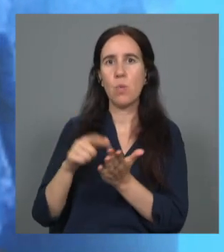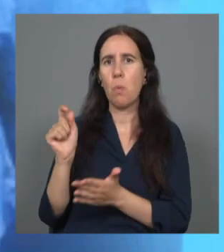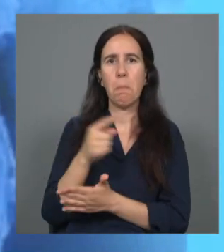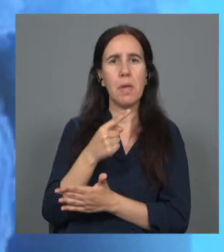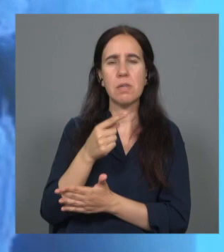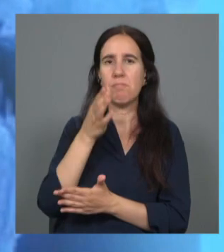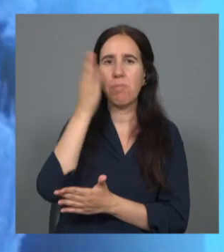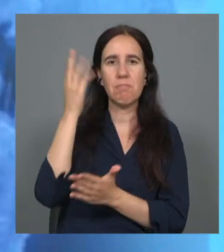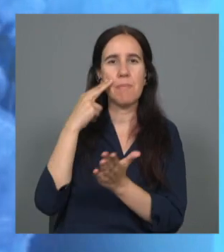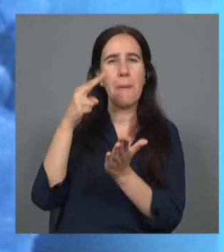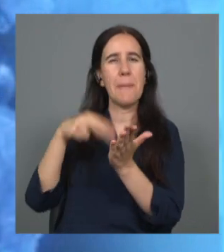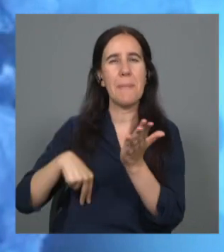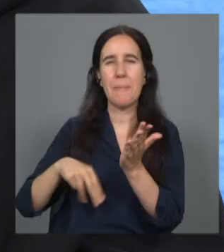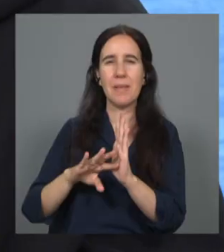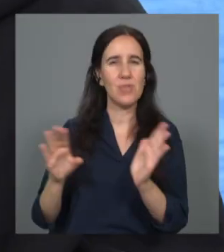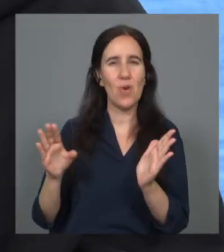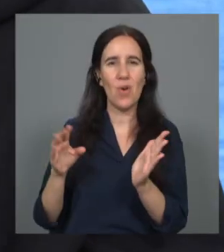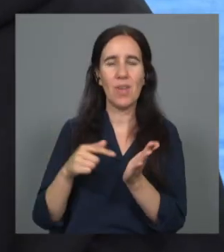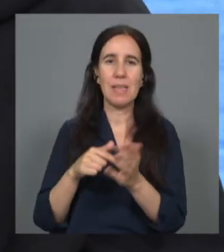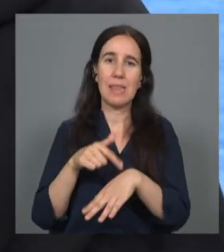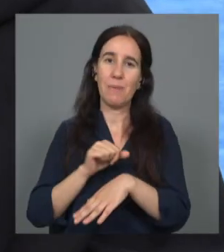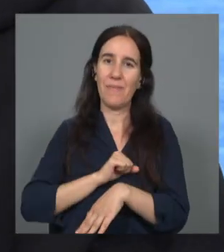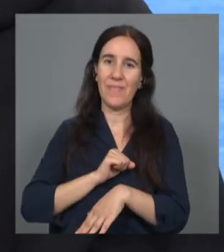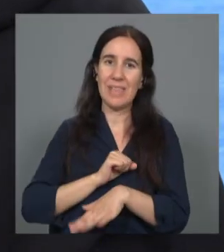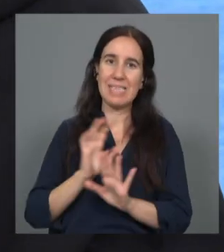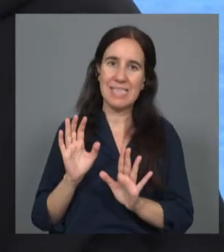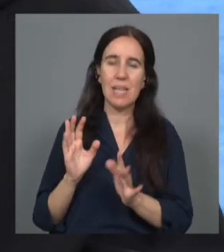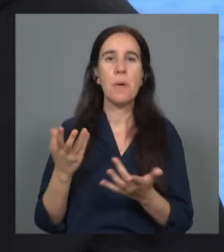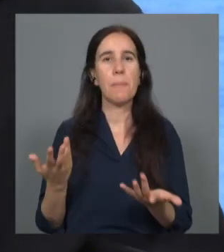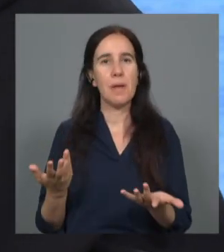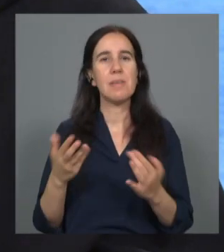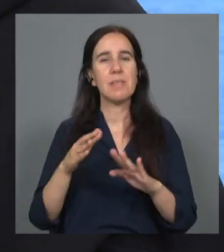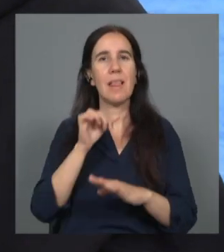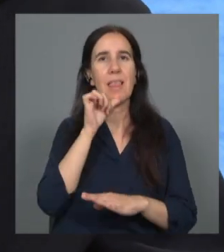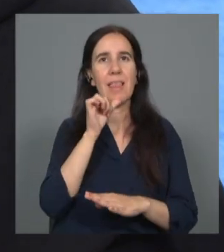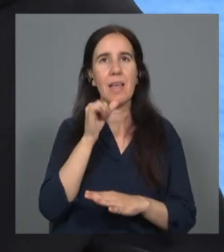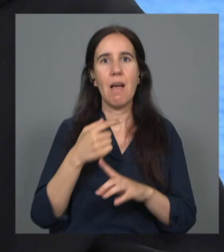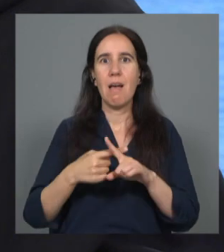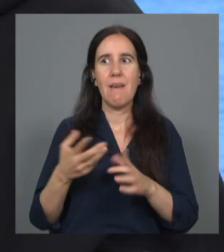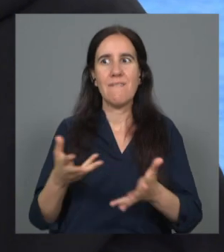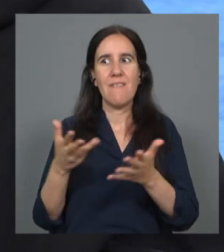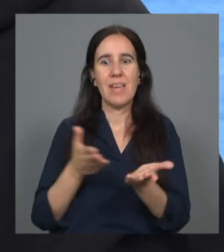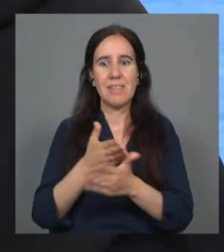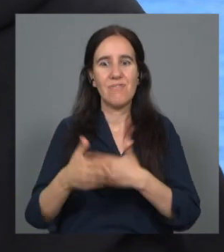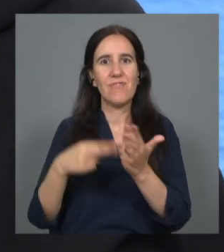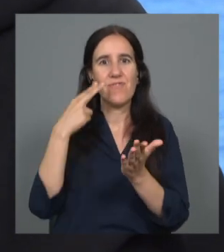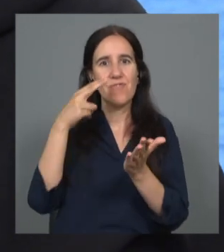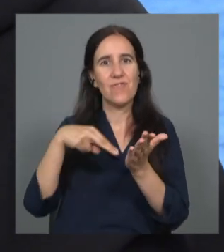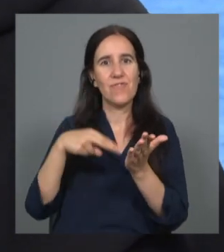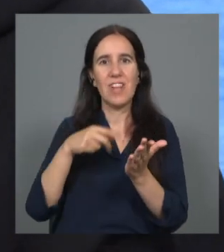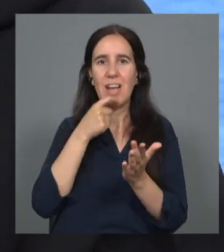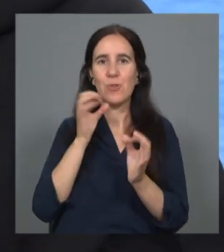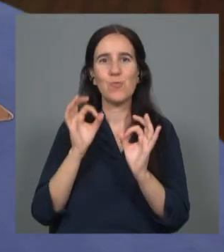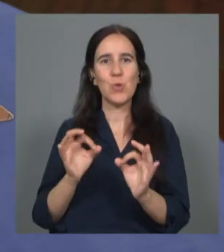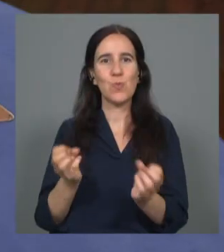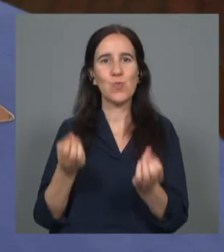o ler, não é? No meu retalhos de tempo, não é? Mas sempre desejoso de continuar a leitura até chegar ao fim.